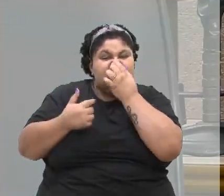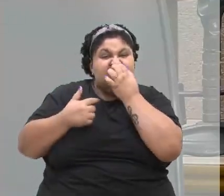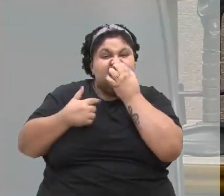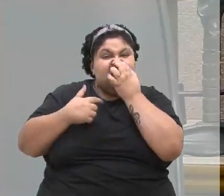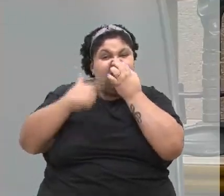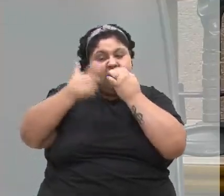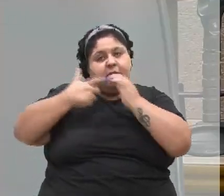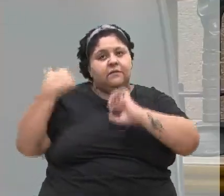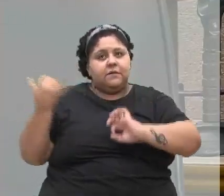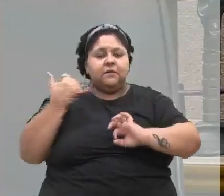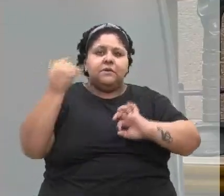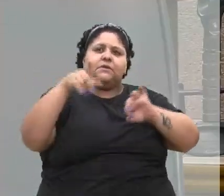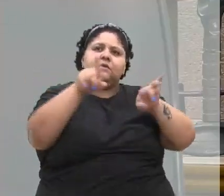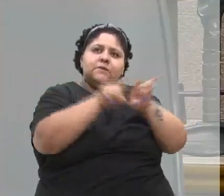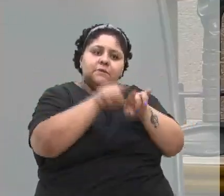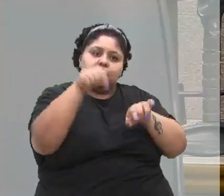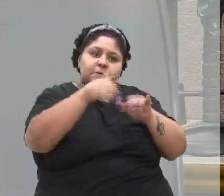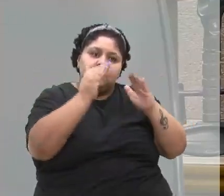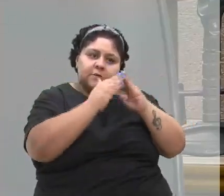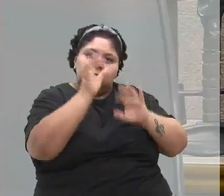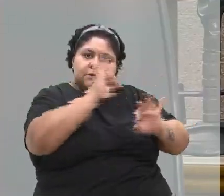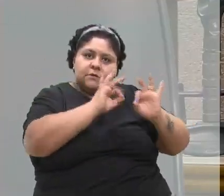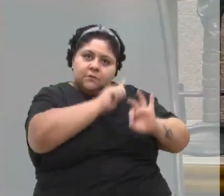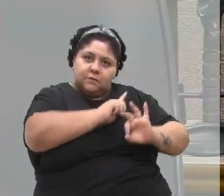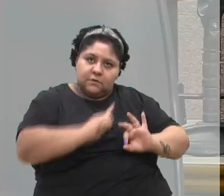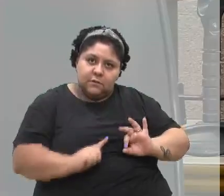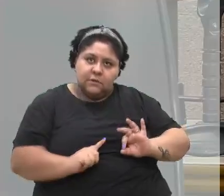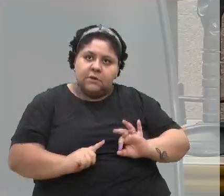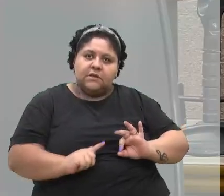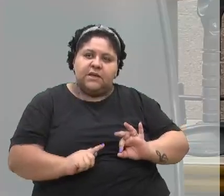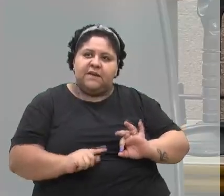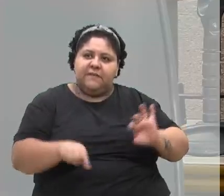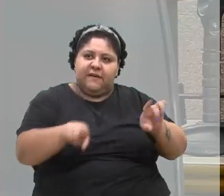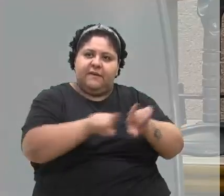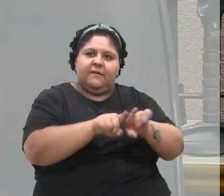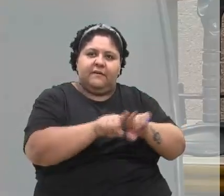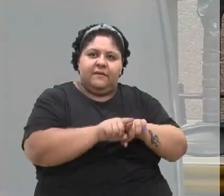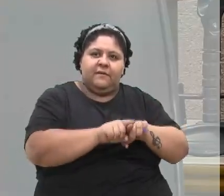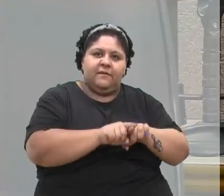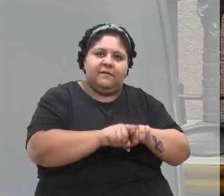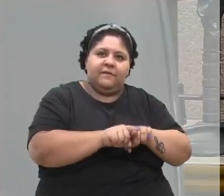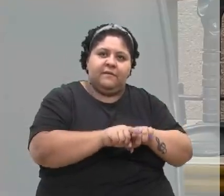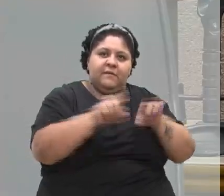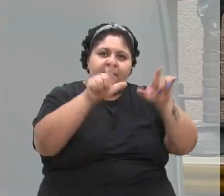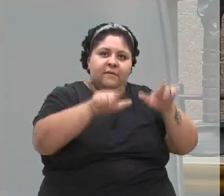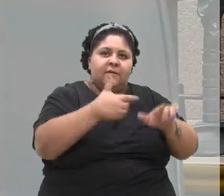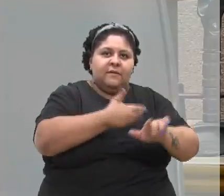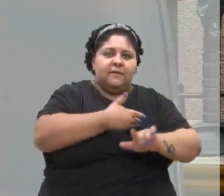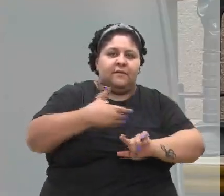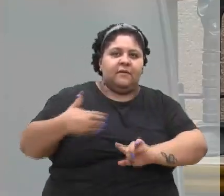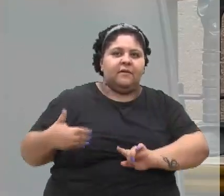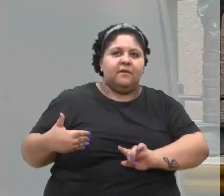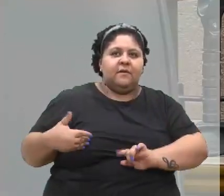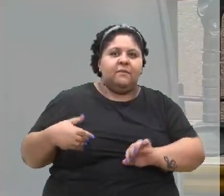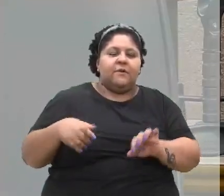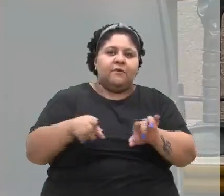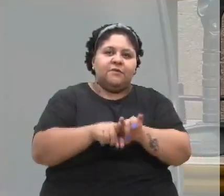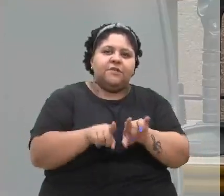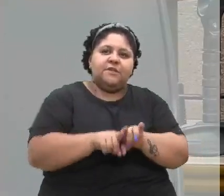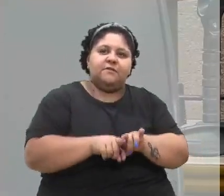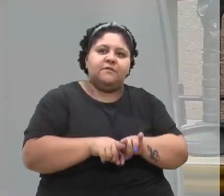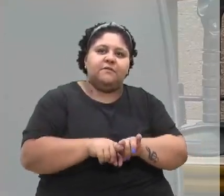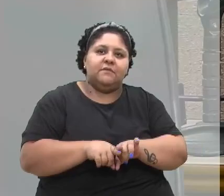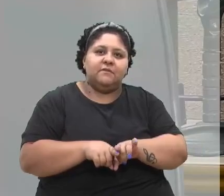fundamental, né, que essa casa orientasse o governo para que esses espaços públicos, esses espaços de acesso à educação, como são as